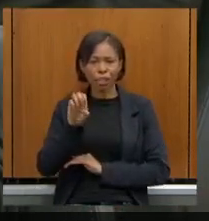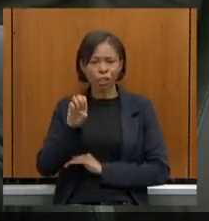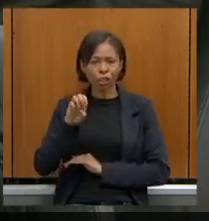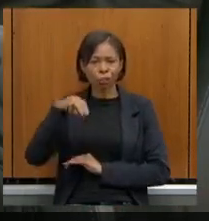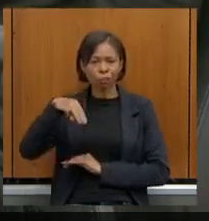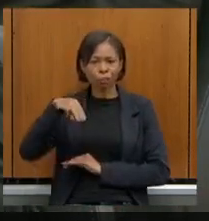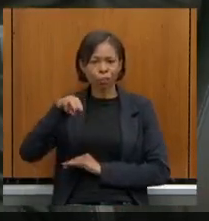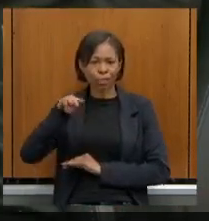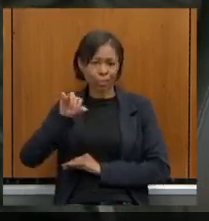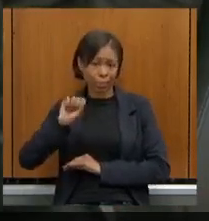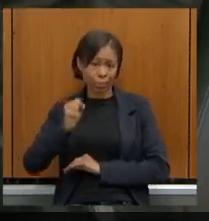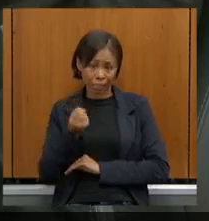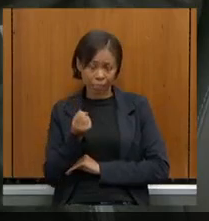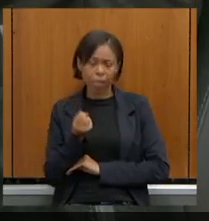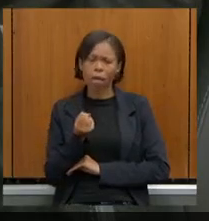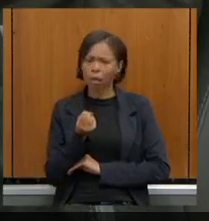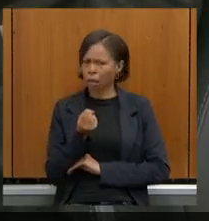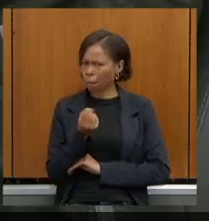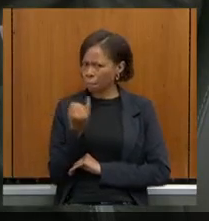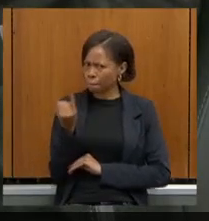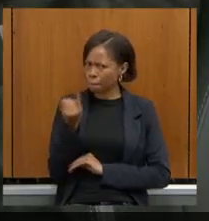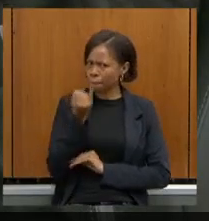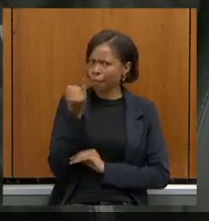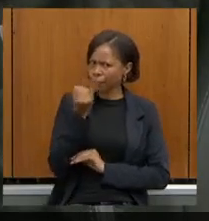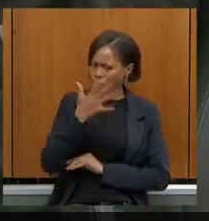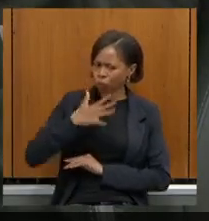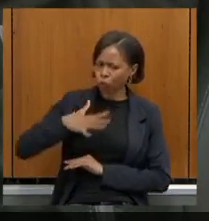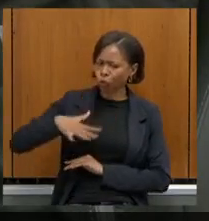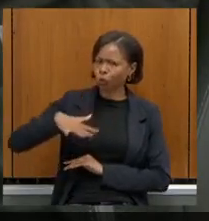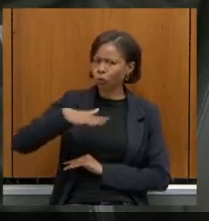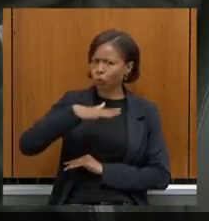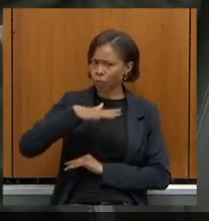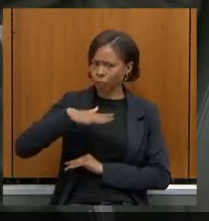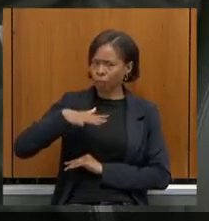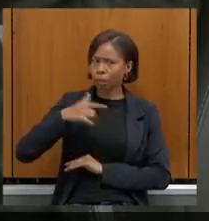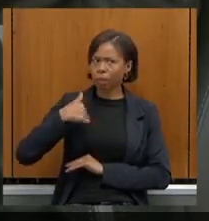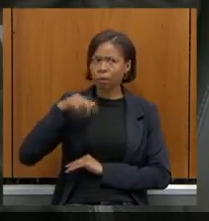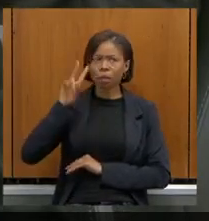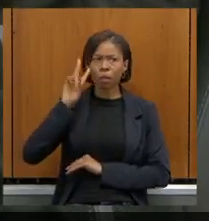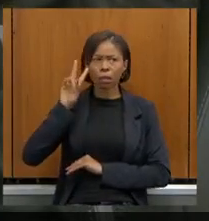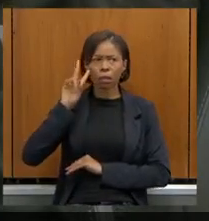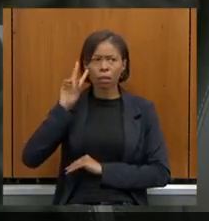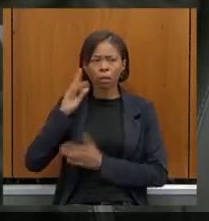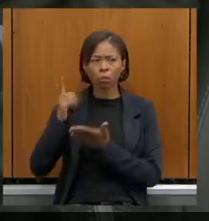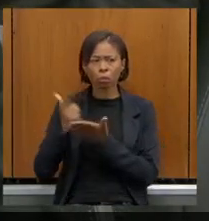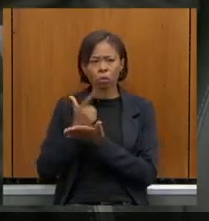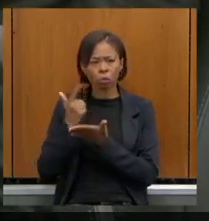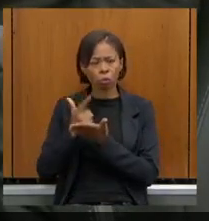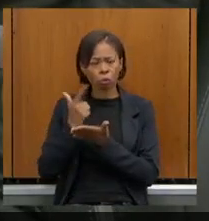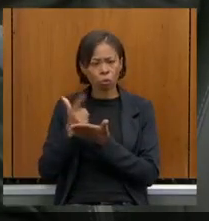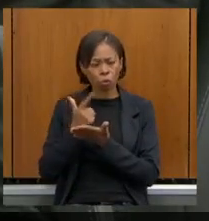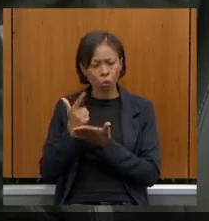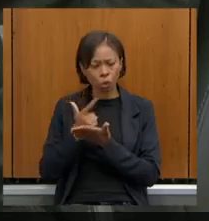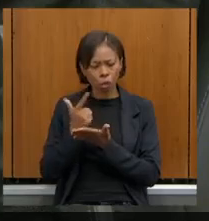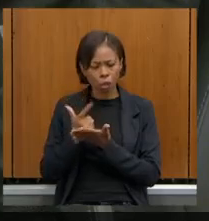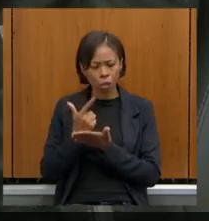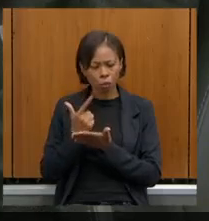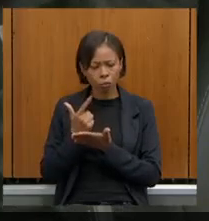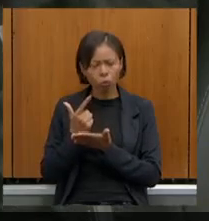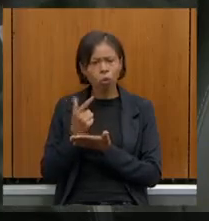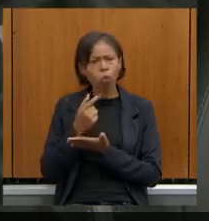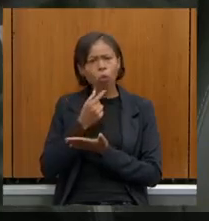região eu me lembro de um livro louco de Furnas que é Dom Belchor escreveu Dom Belchor foi meu